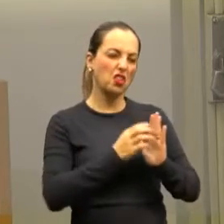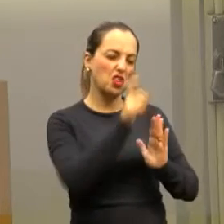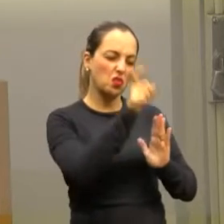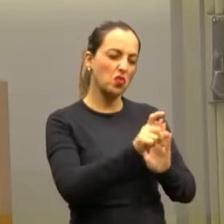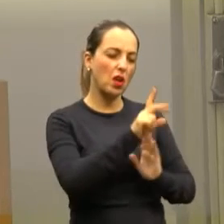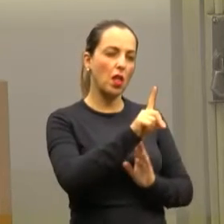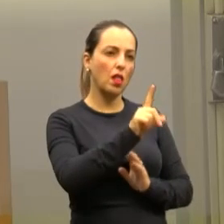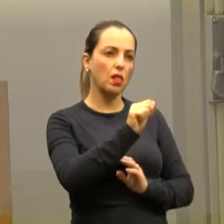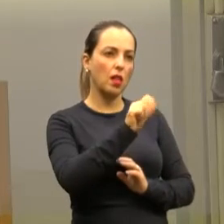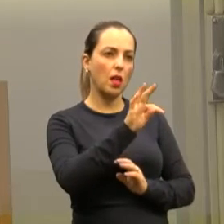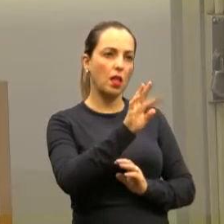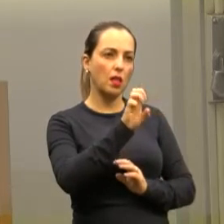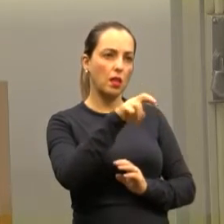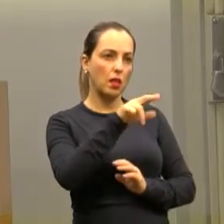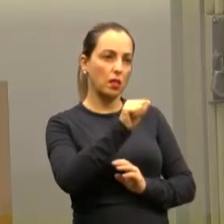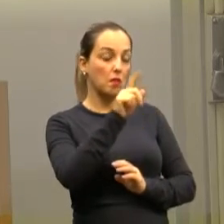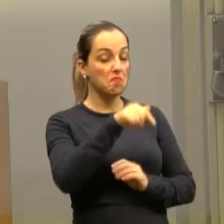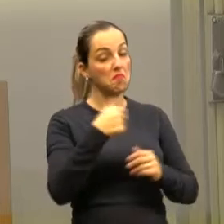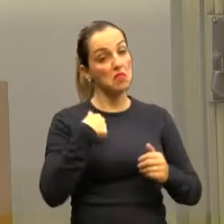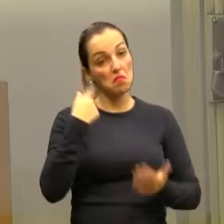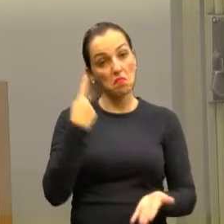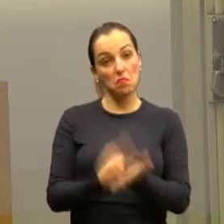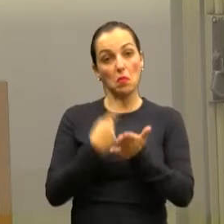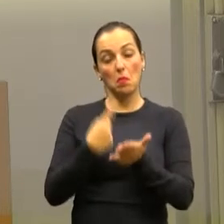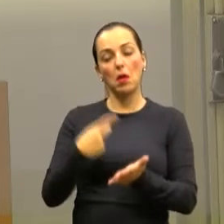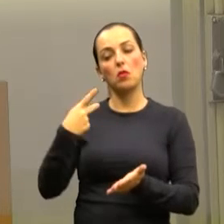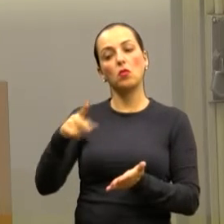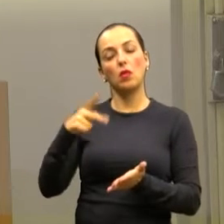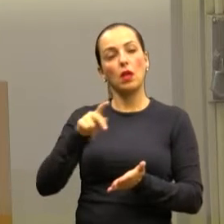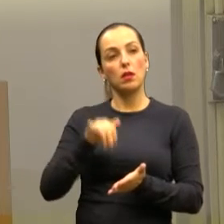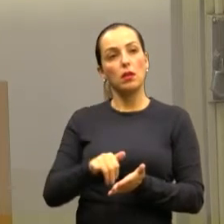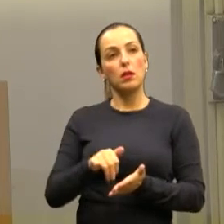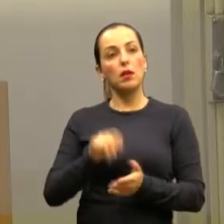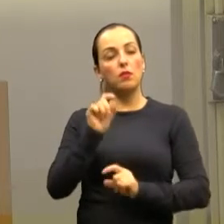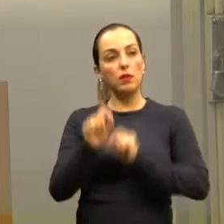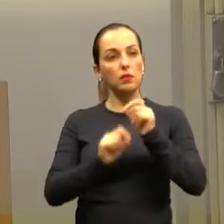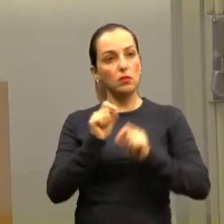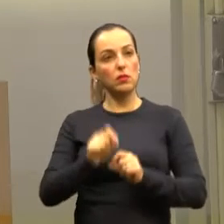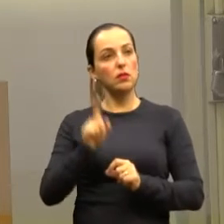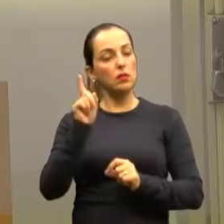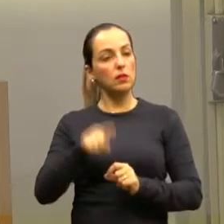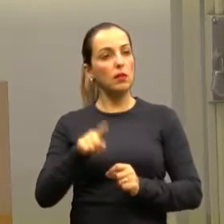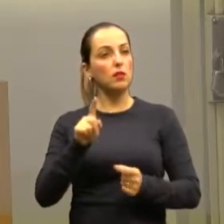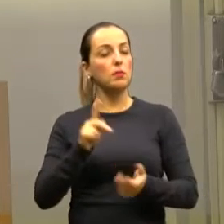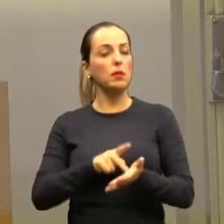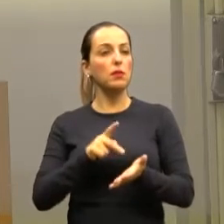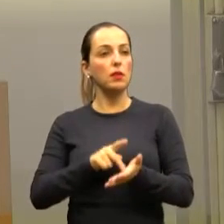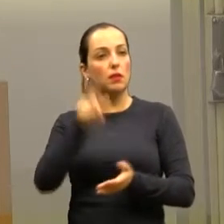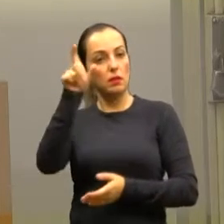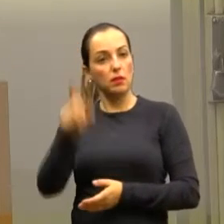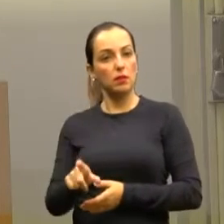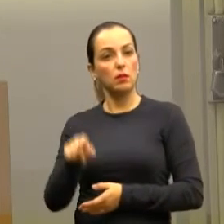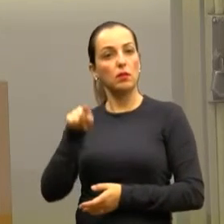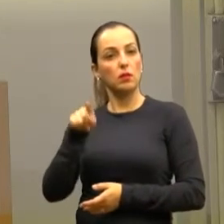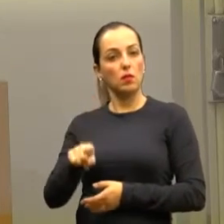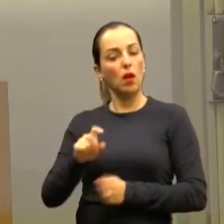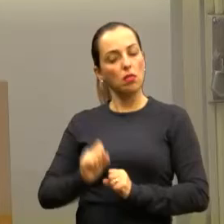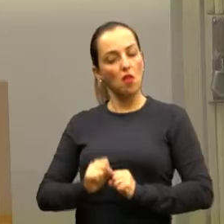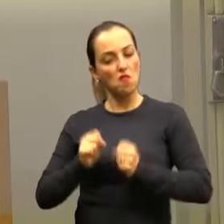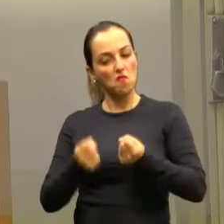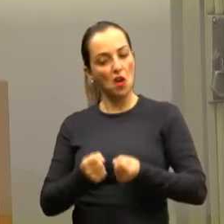pode foi bem pois bem é o meu compromisso com ela se ela for candidata mesmo terá meu apoio uma mulher de fibra e